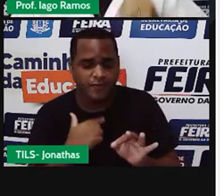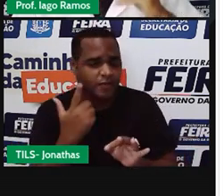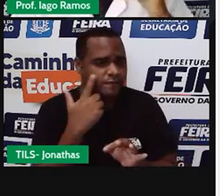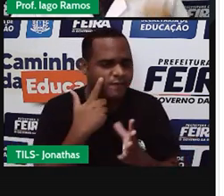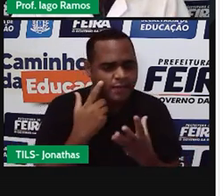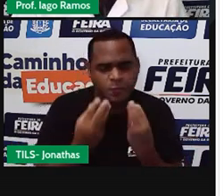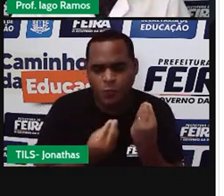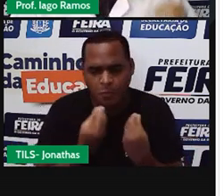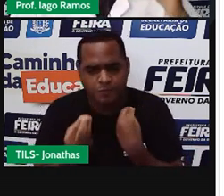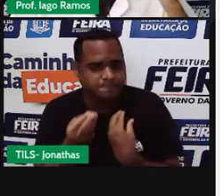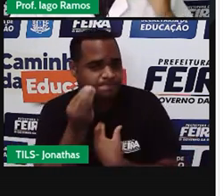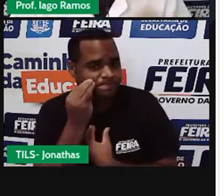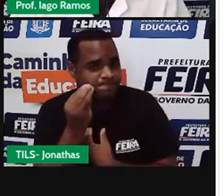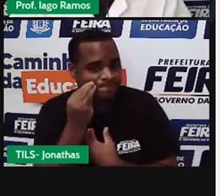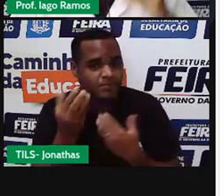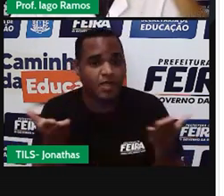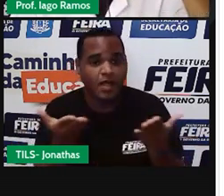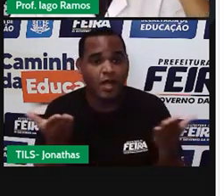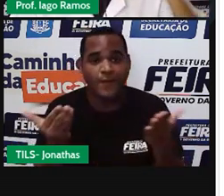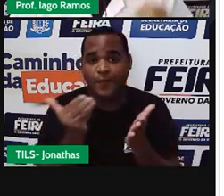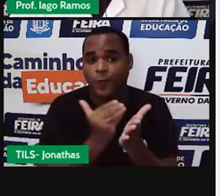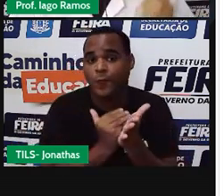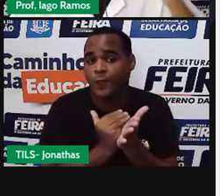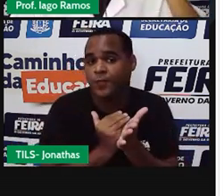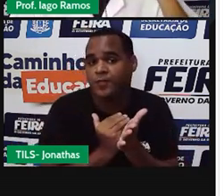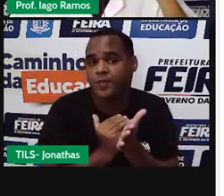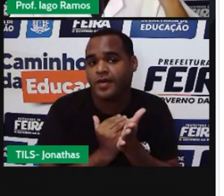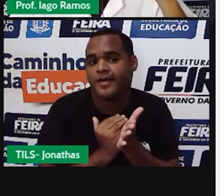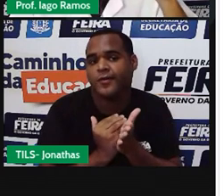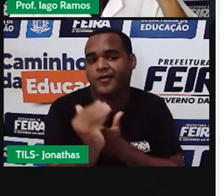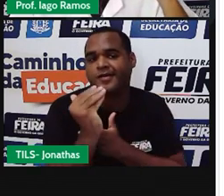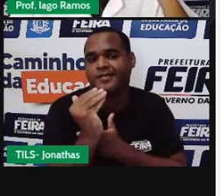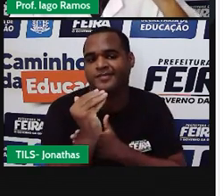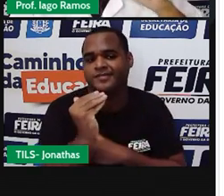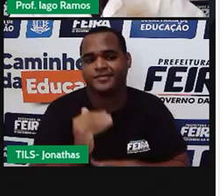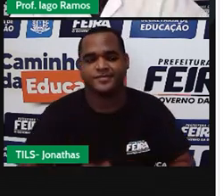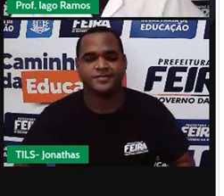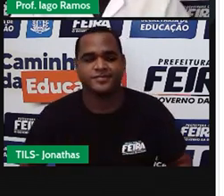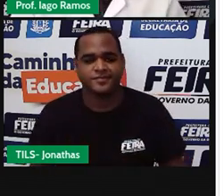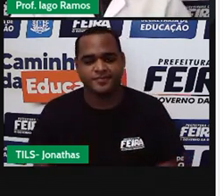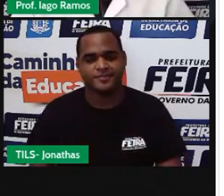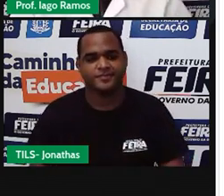descobrir valendo a partir de agora